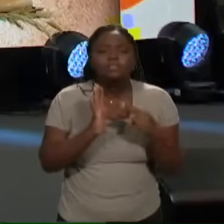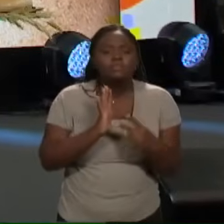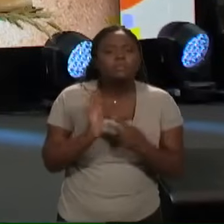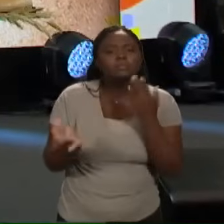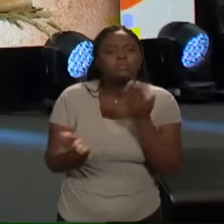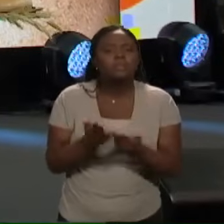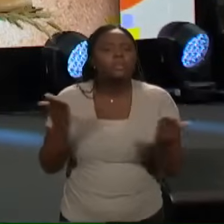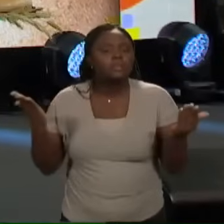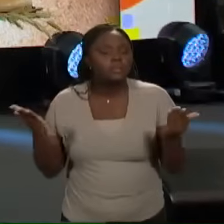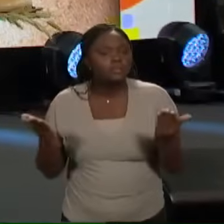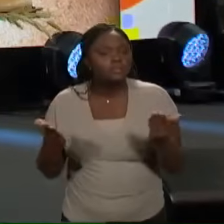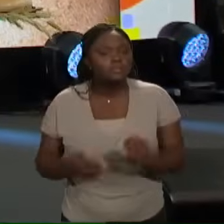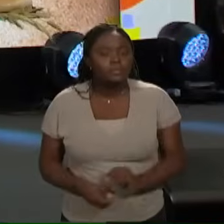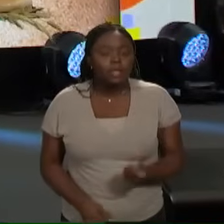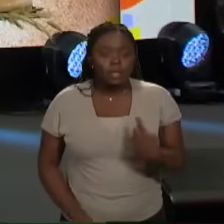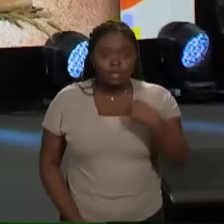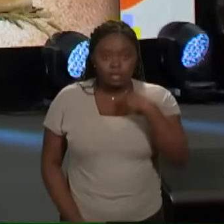perder.